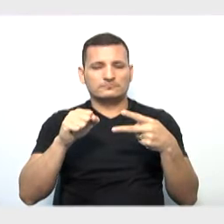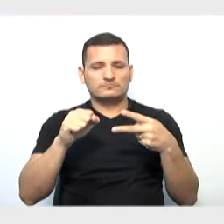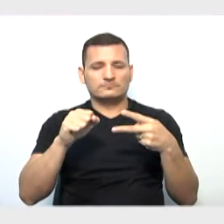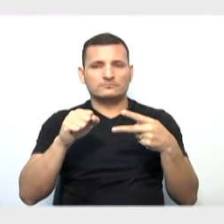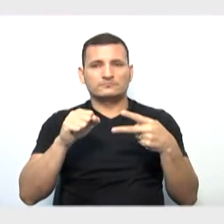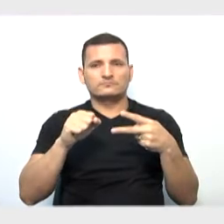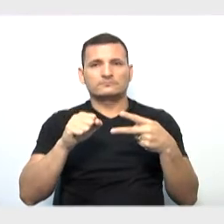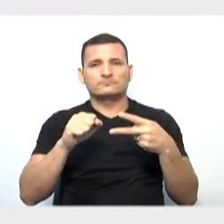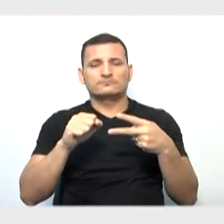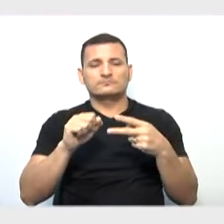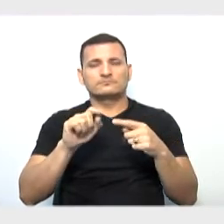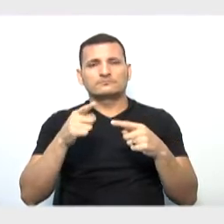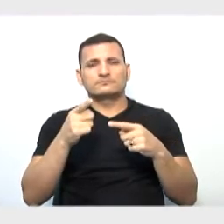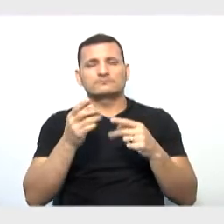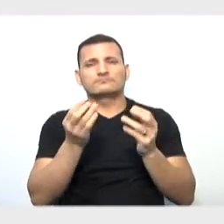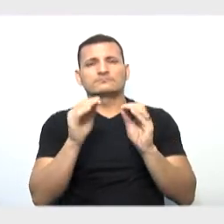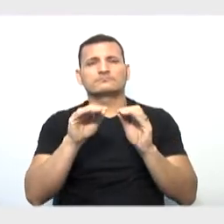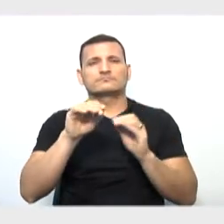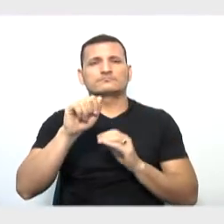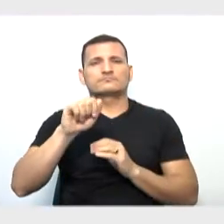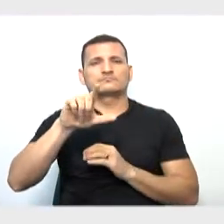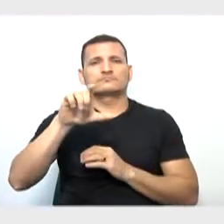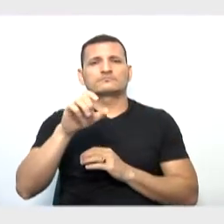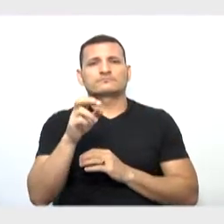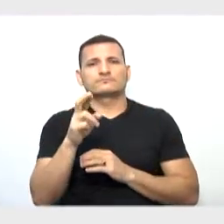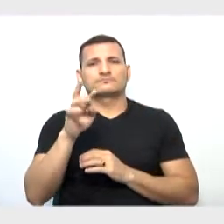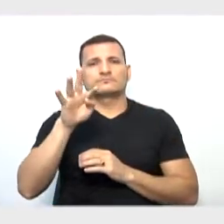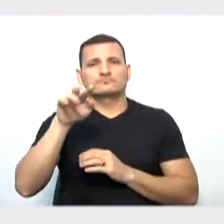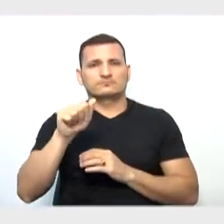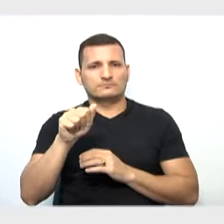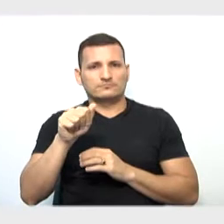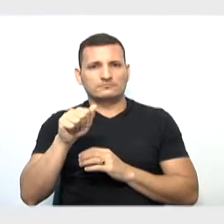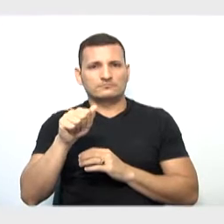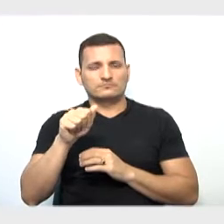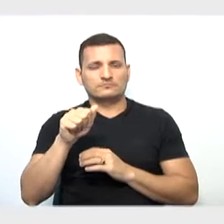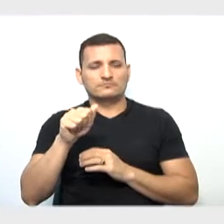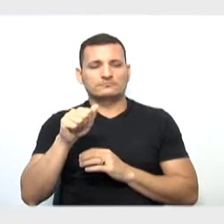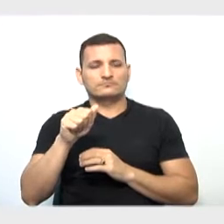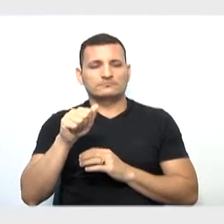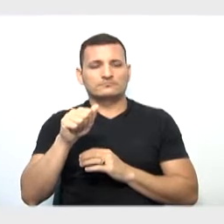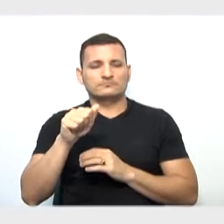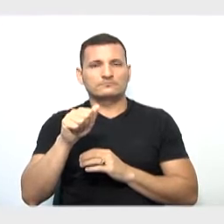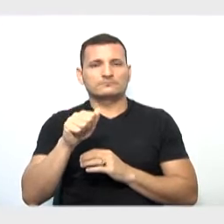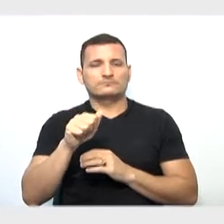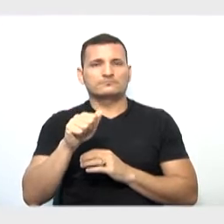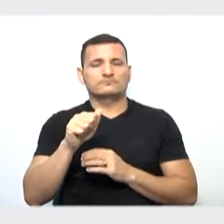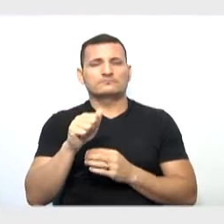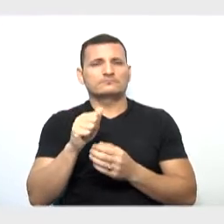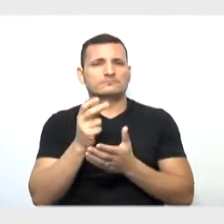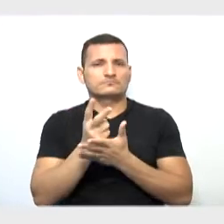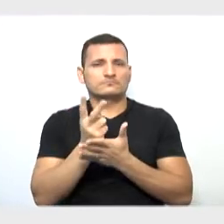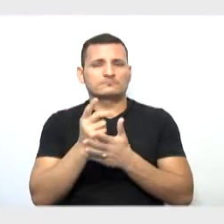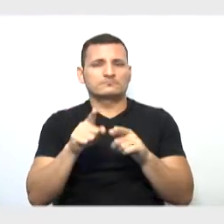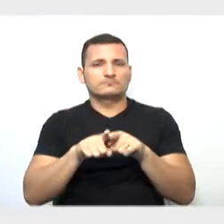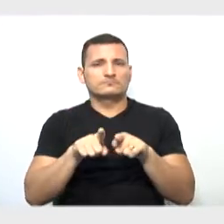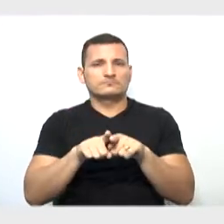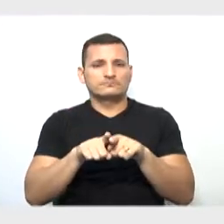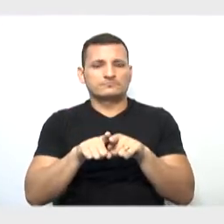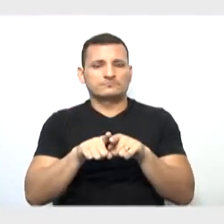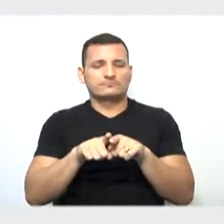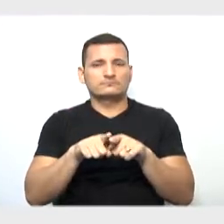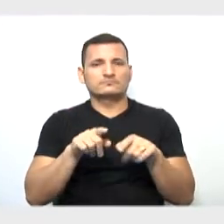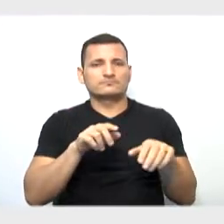E eu vou criar um alerta de Olá Mundo, que para a gente também sempre fugir da nossa querida maldição